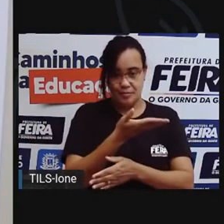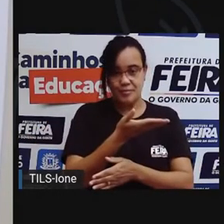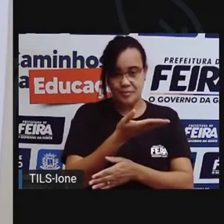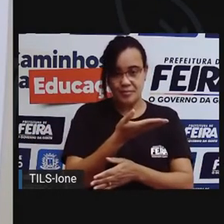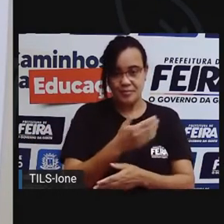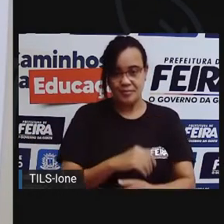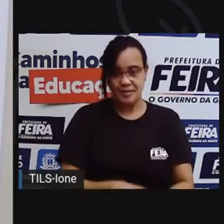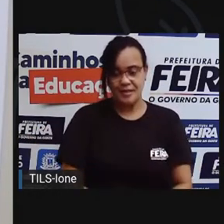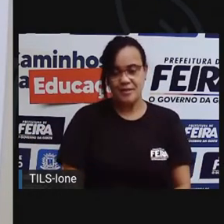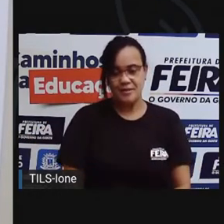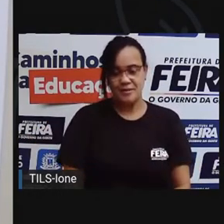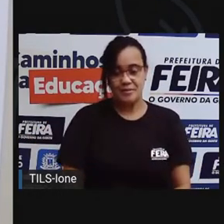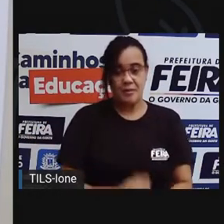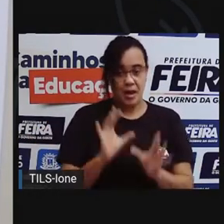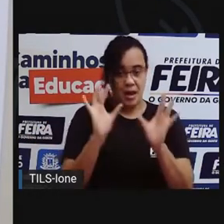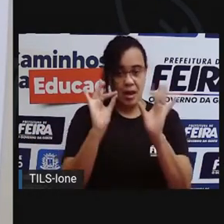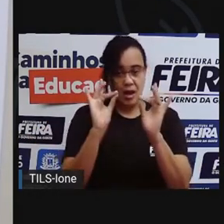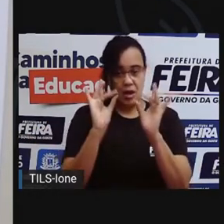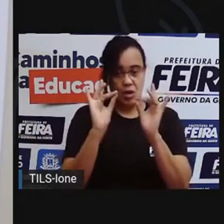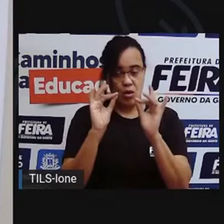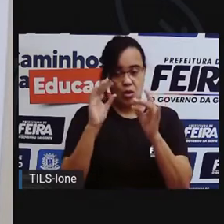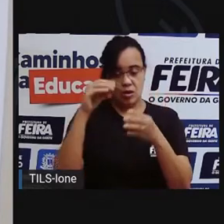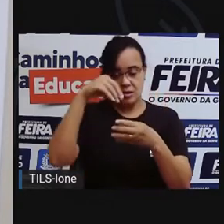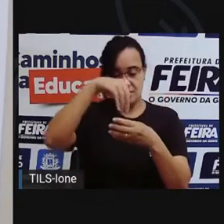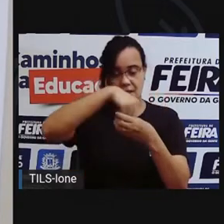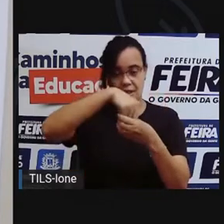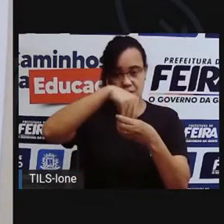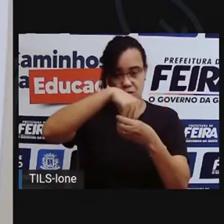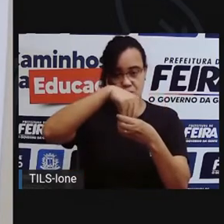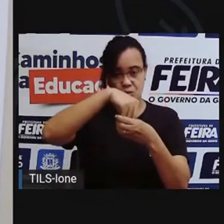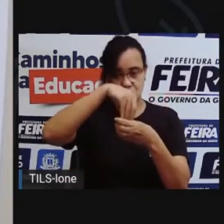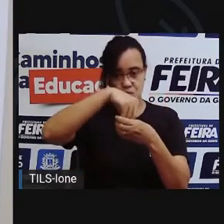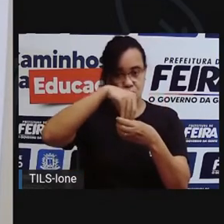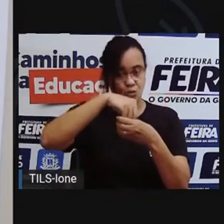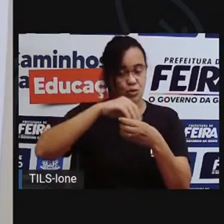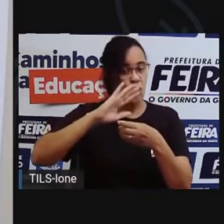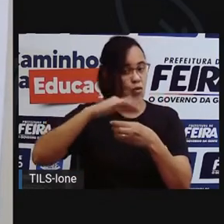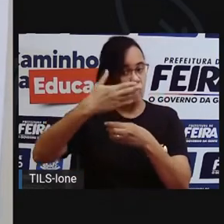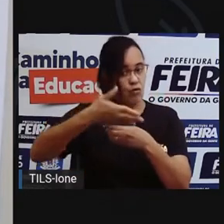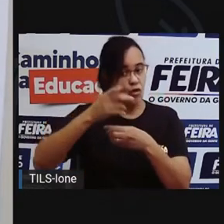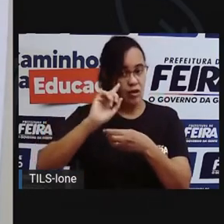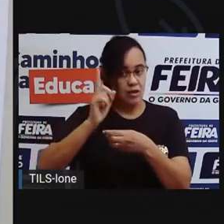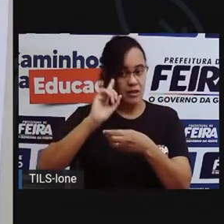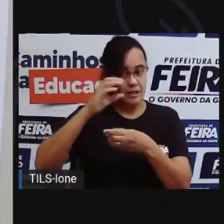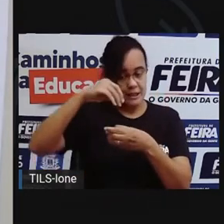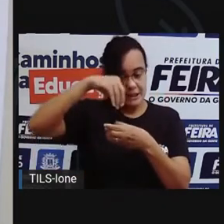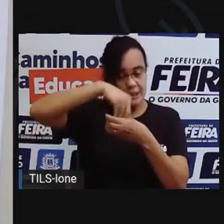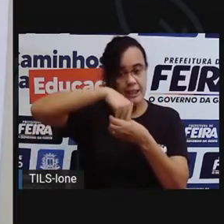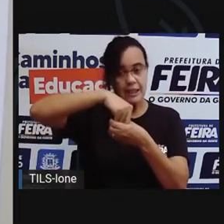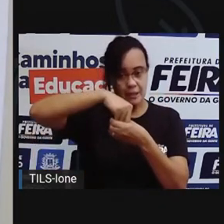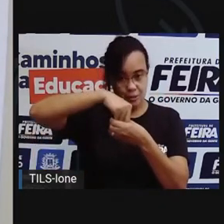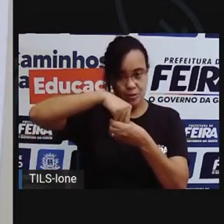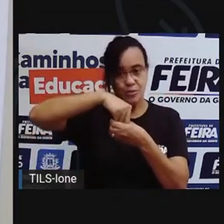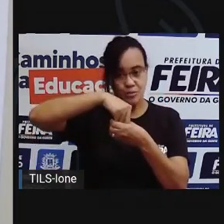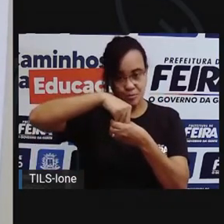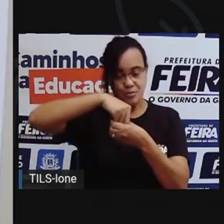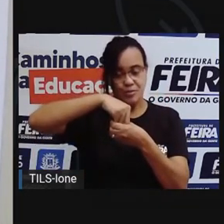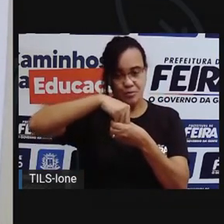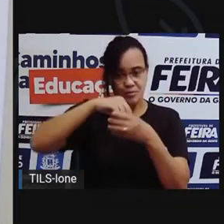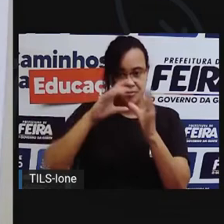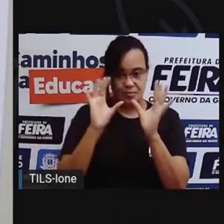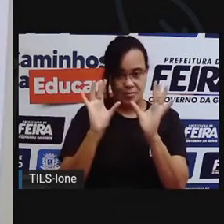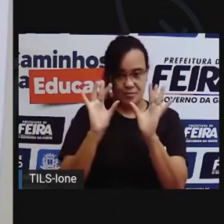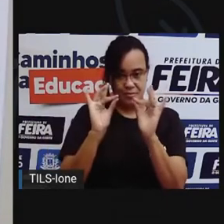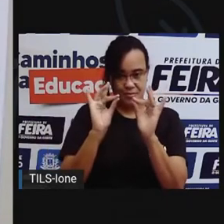tá, meninada? Porque a cola tem que ser por dentro, não é por fora, tá? Vamos colando por